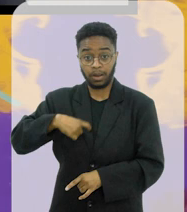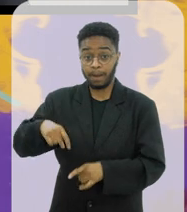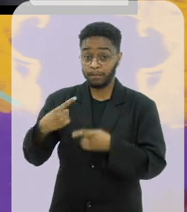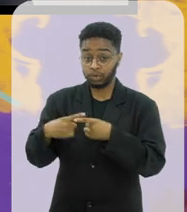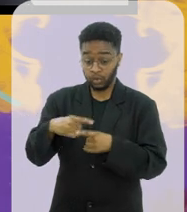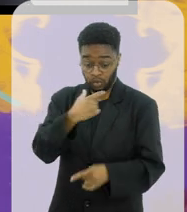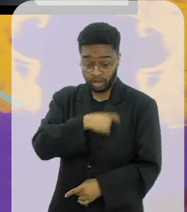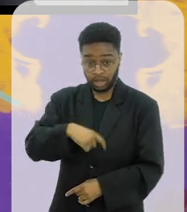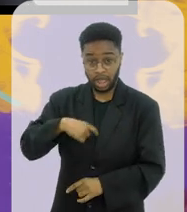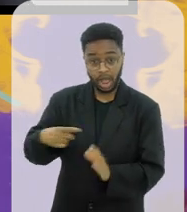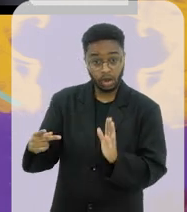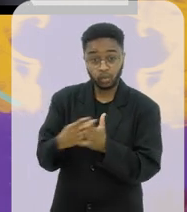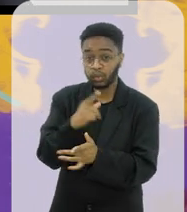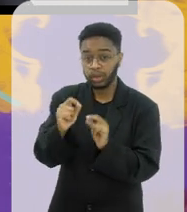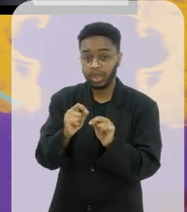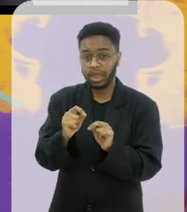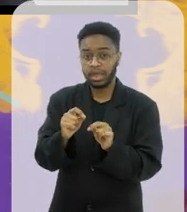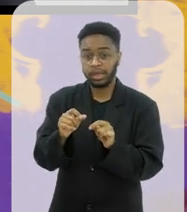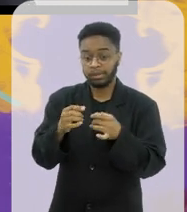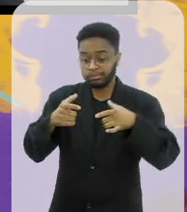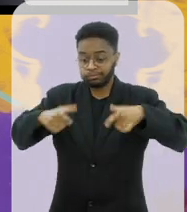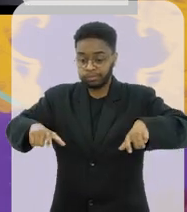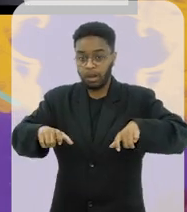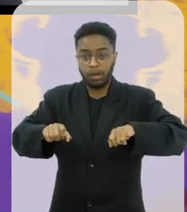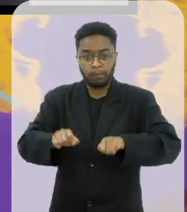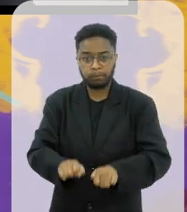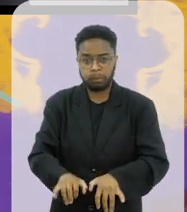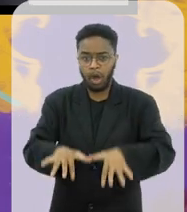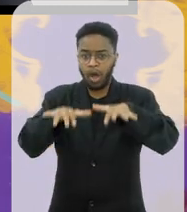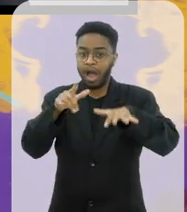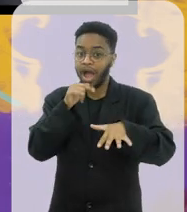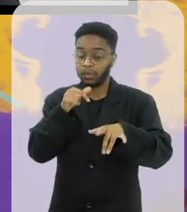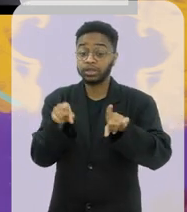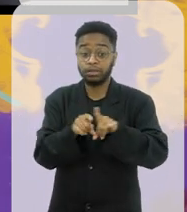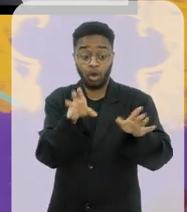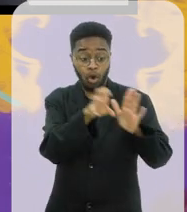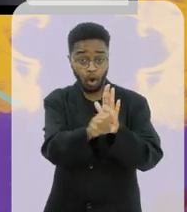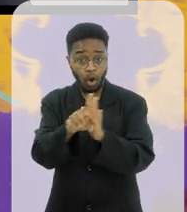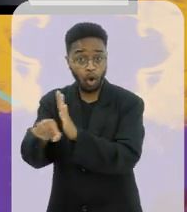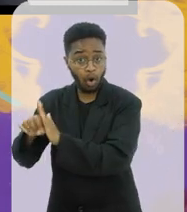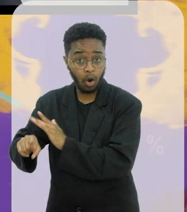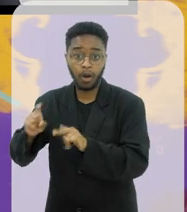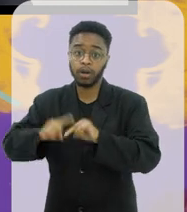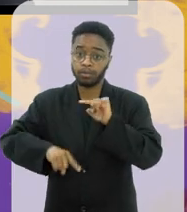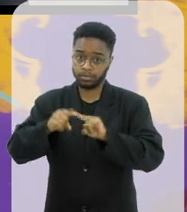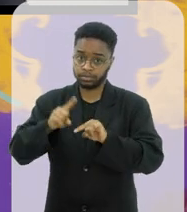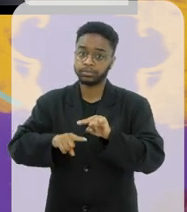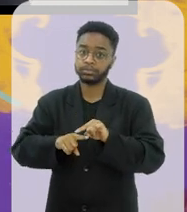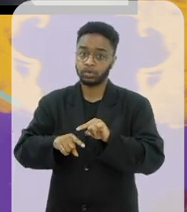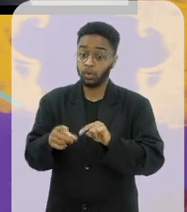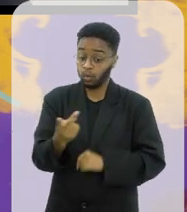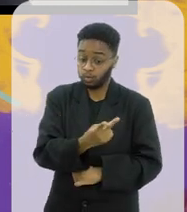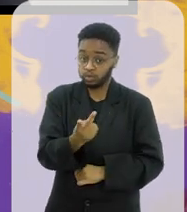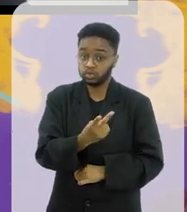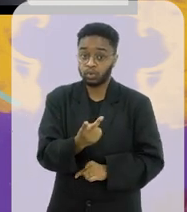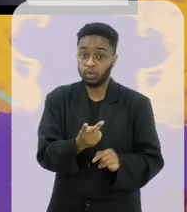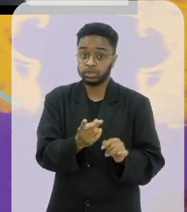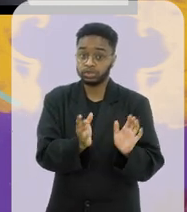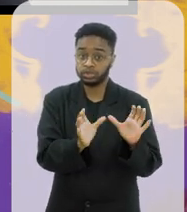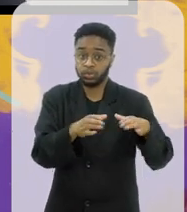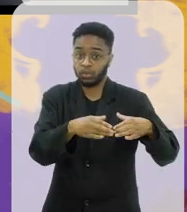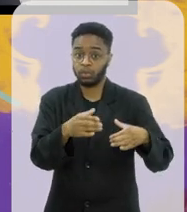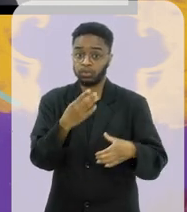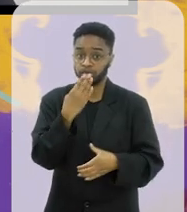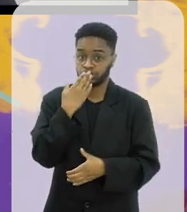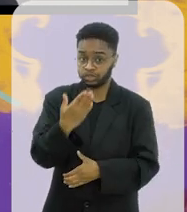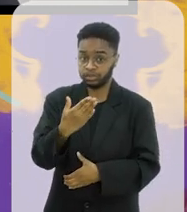estádio totalmente alagado, coberto e saqueado. Sim, as lojas, exatamente. Os dois times, Grêmio e